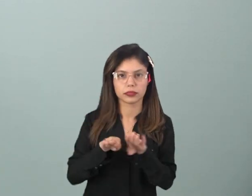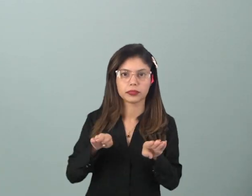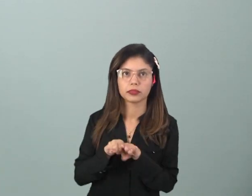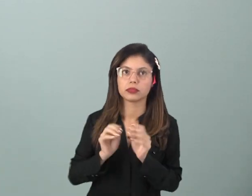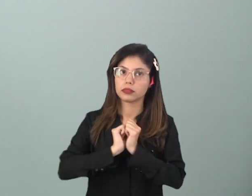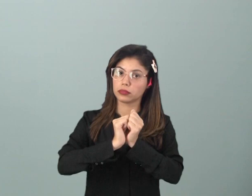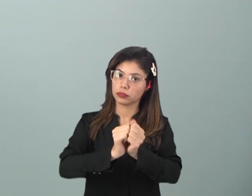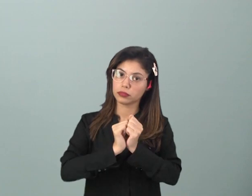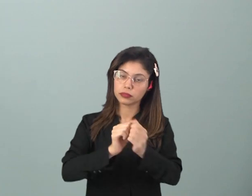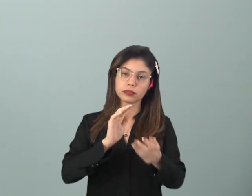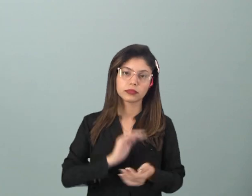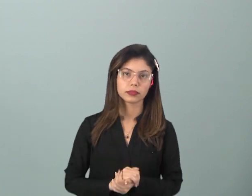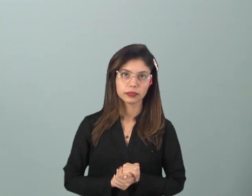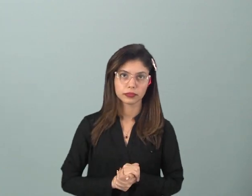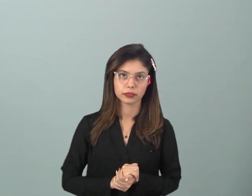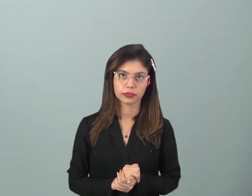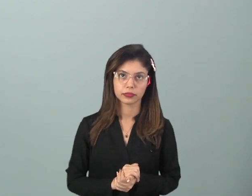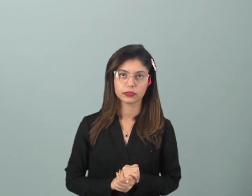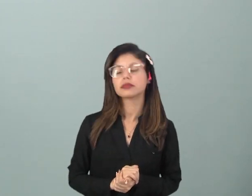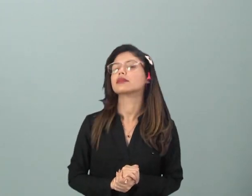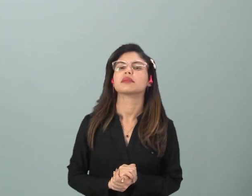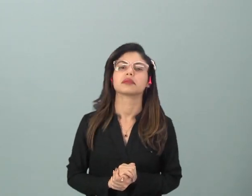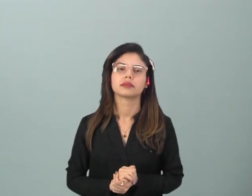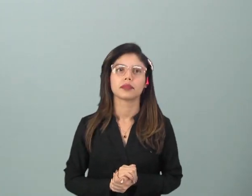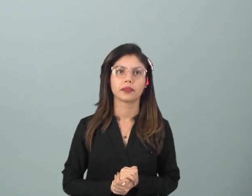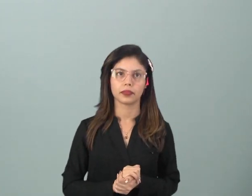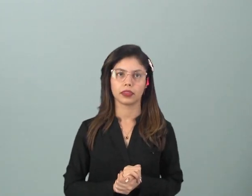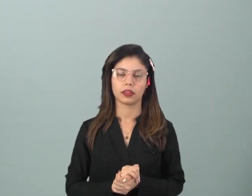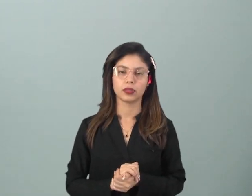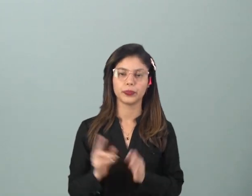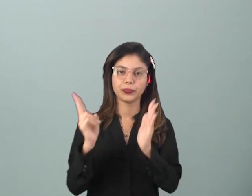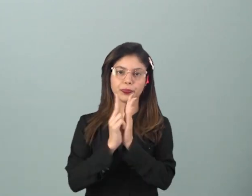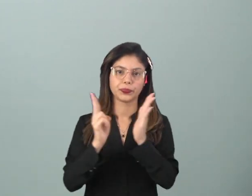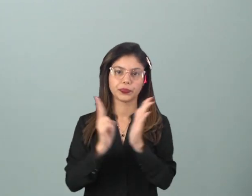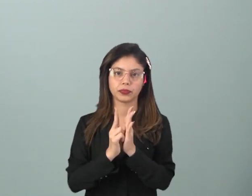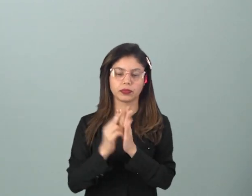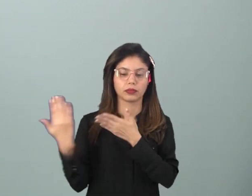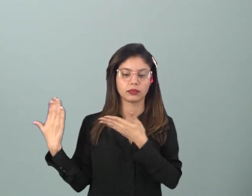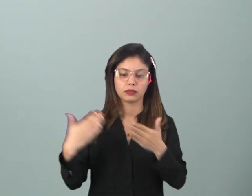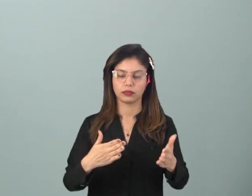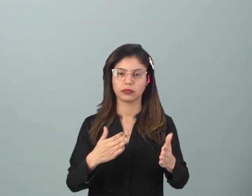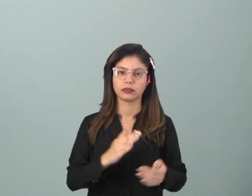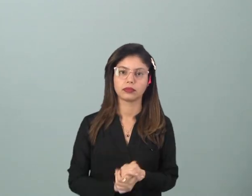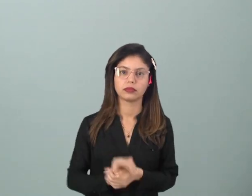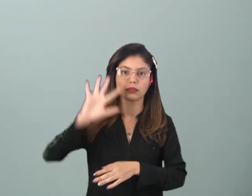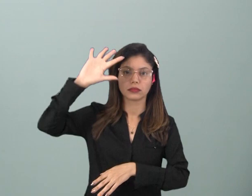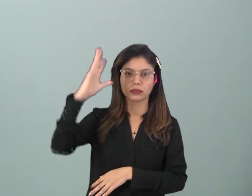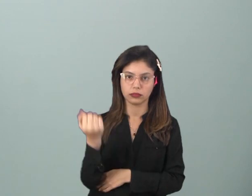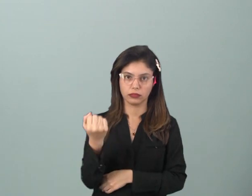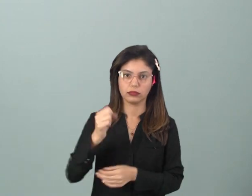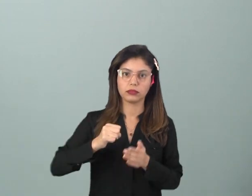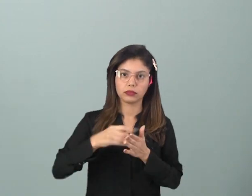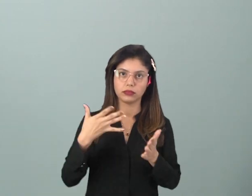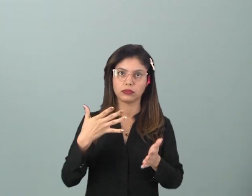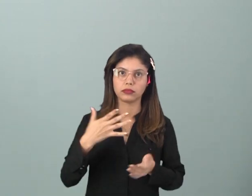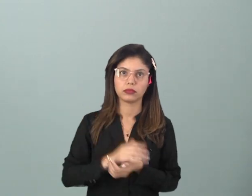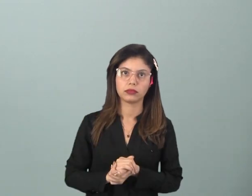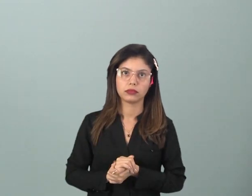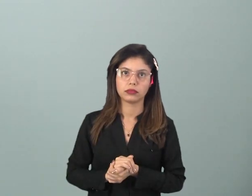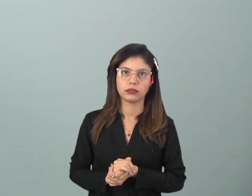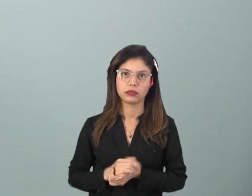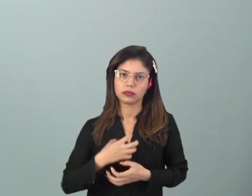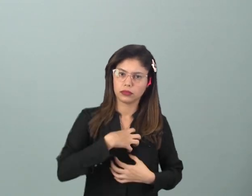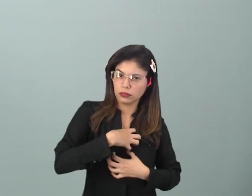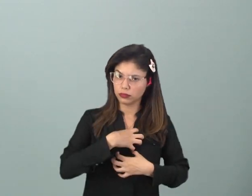que juntamente com essa catequese dos índios, quando chegam os africanos, muitos ritmos,